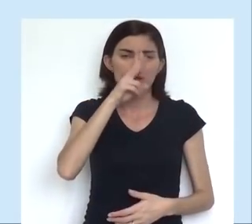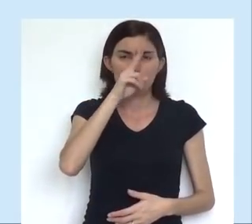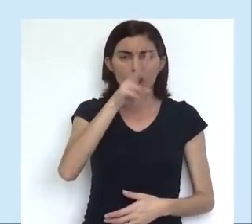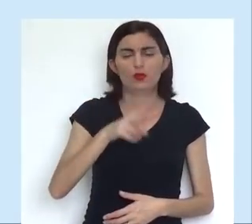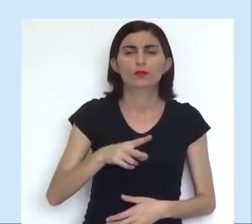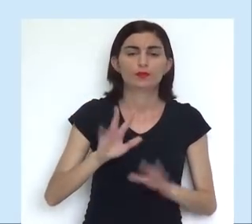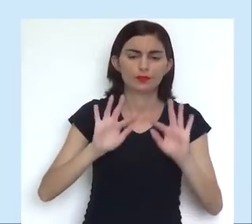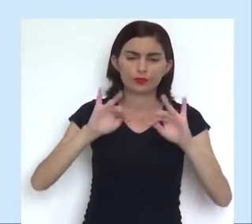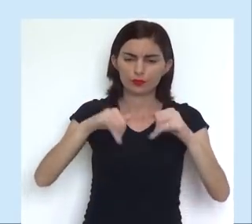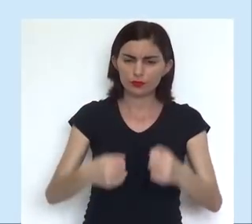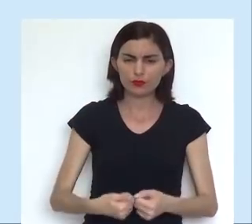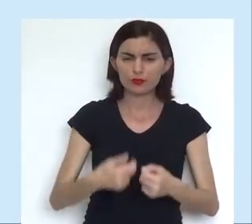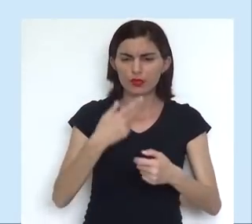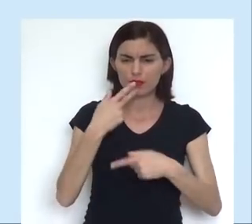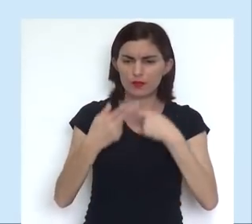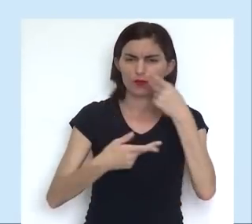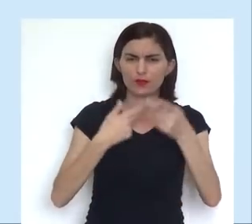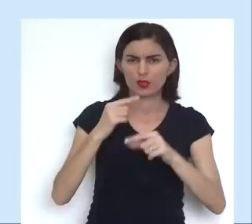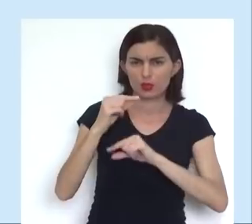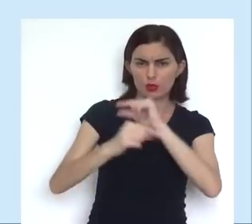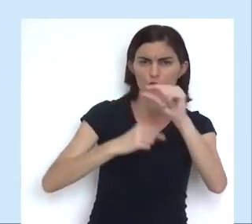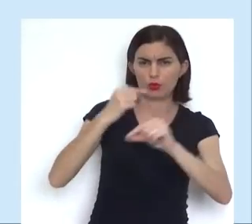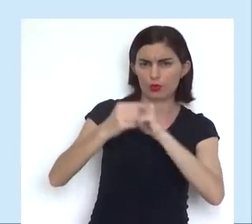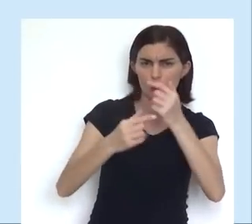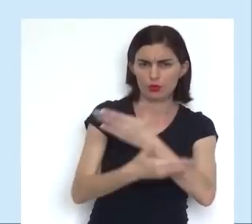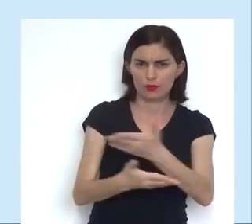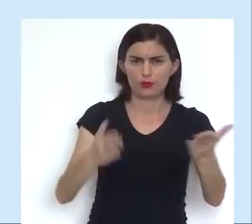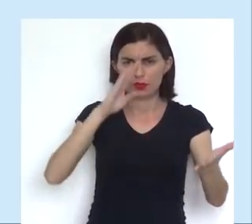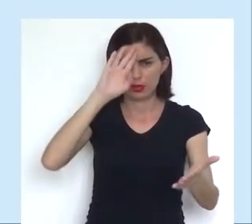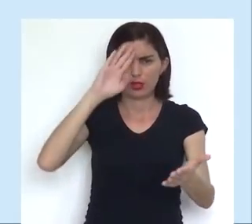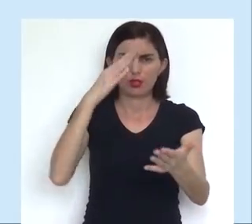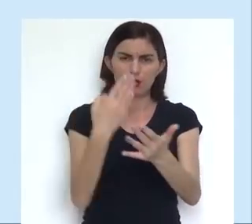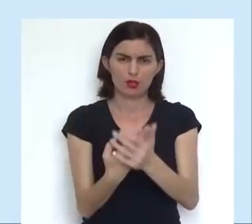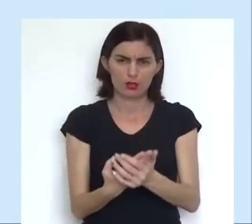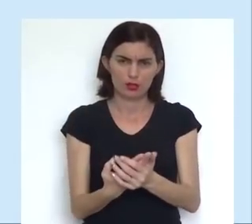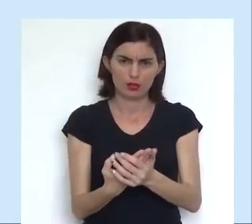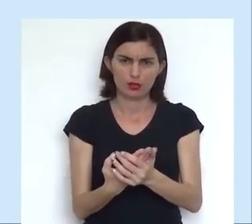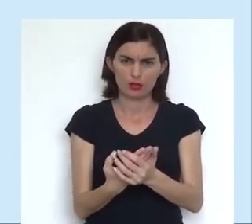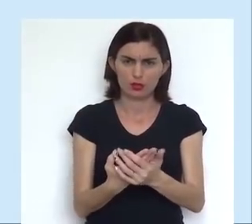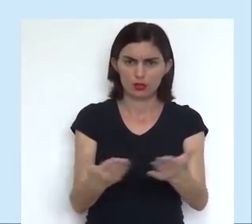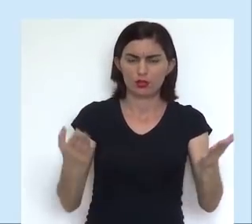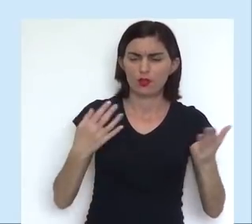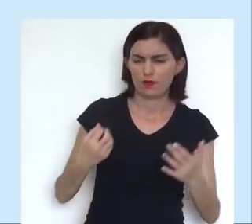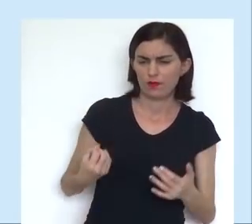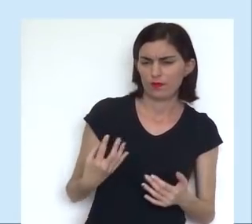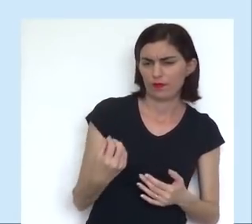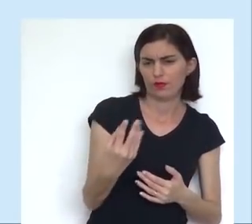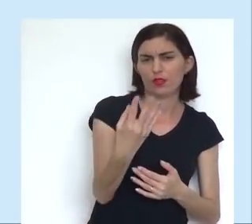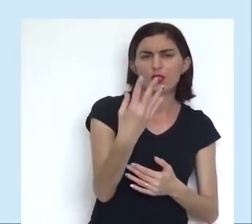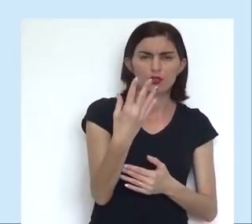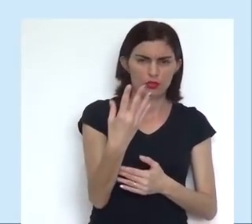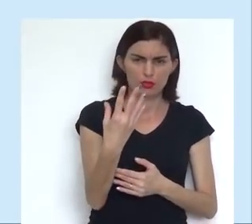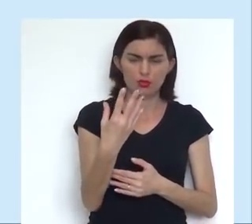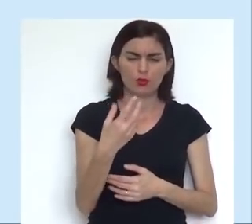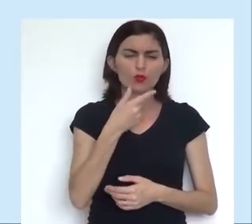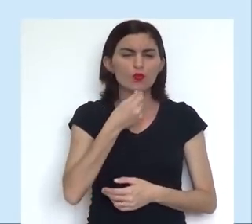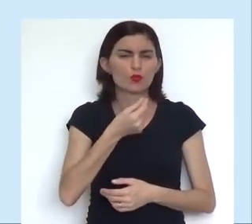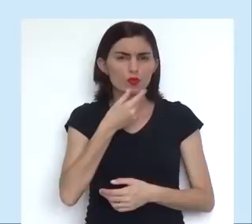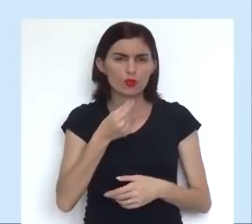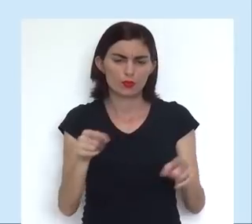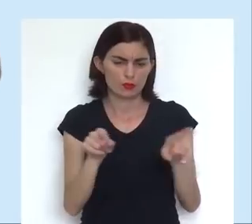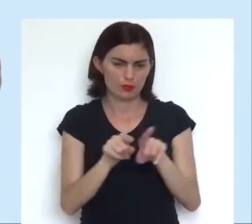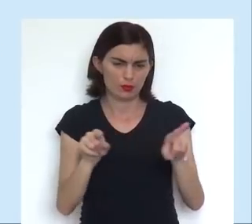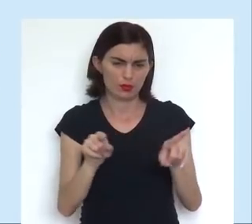ok? Para finalizar, a gente vai falar um pouquinho sobre se vocês acreditam na viagem espacial. Tá? Então o homem,